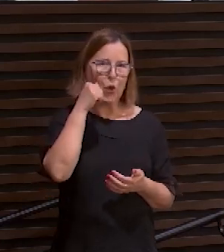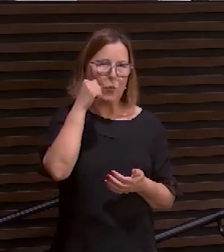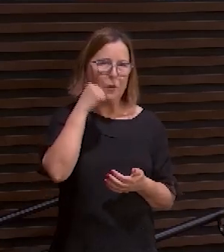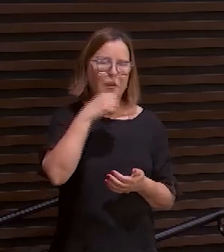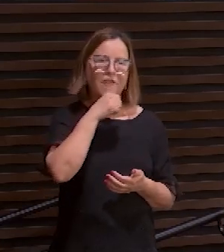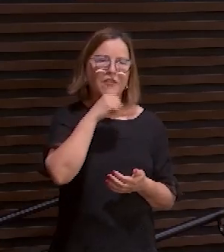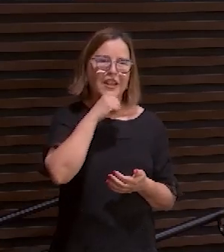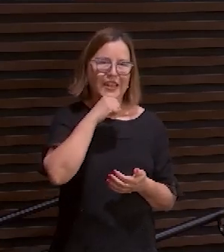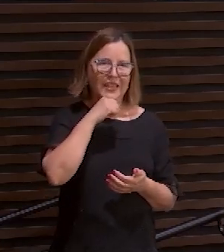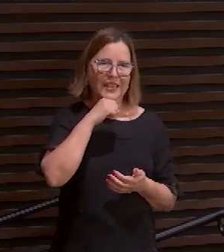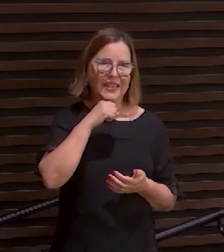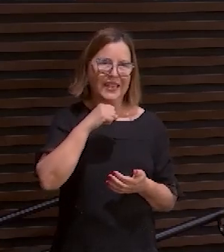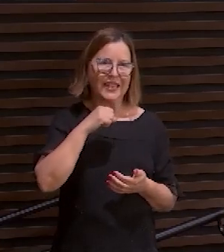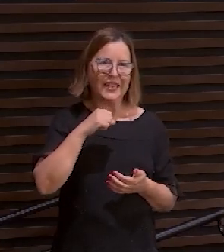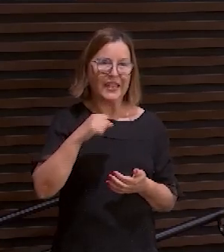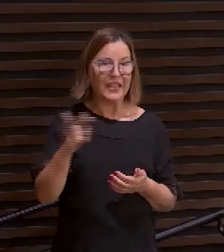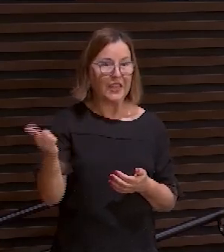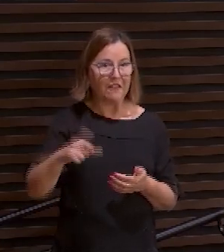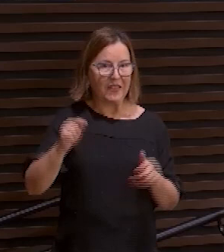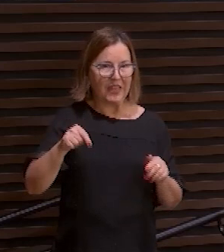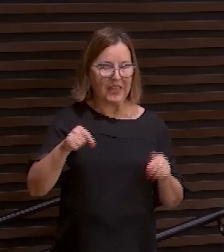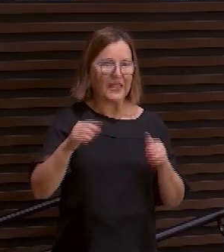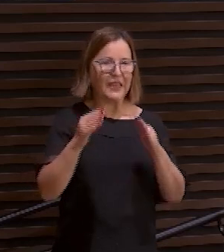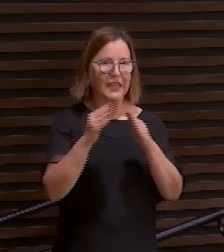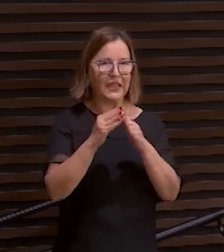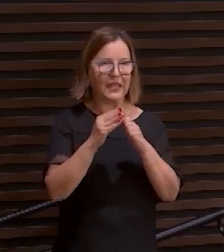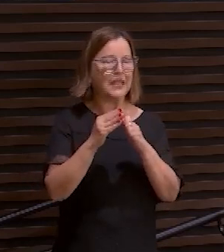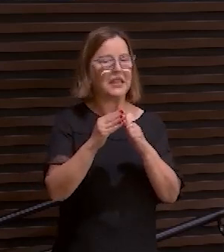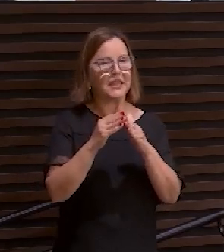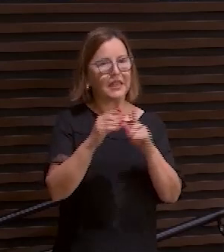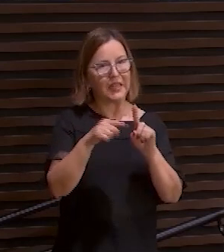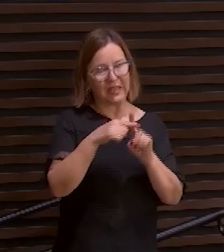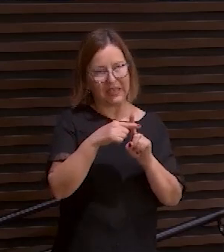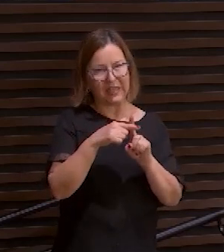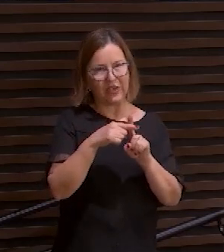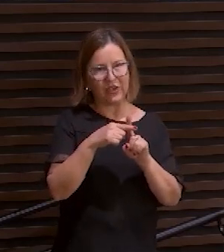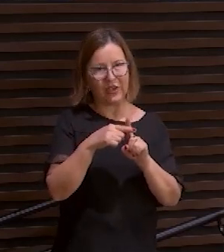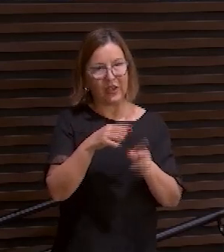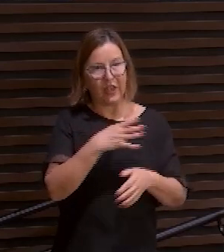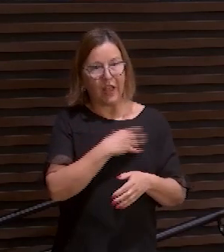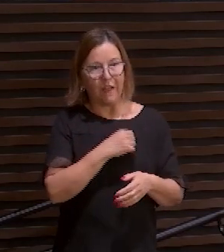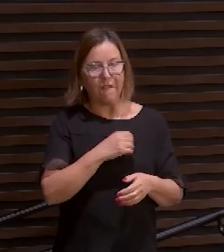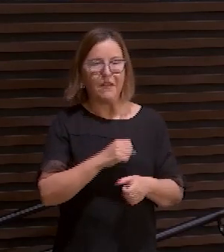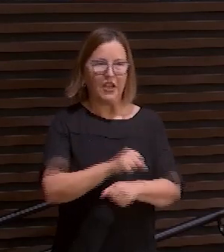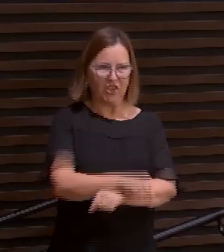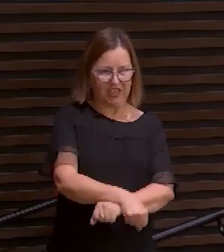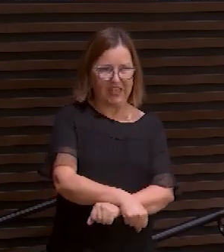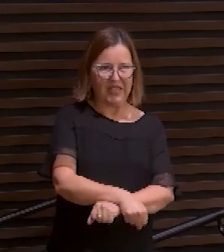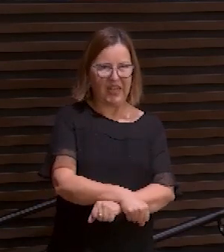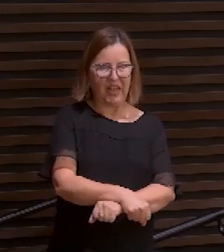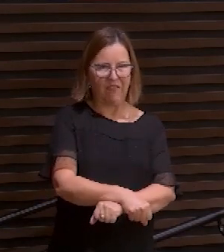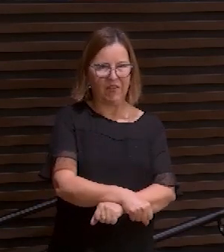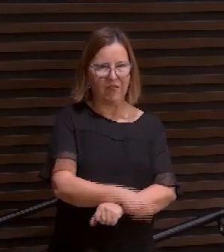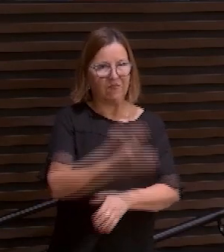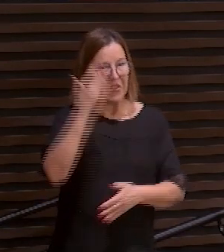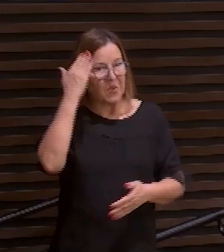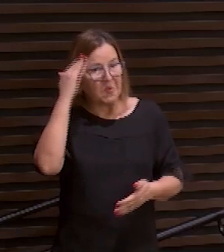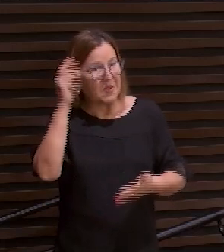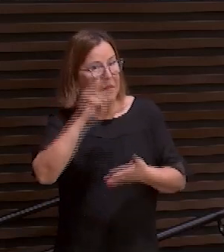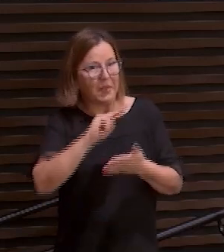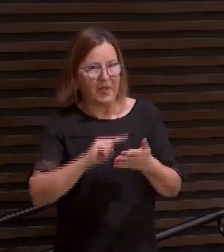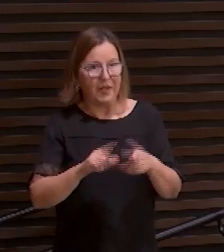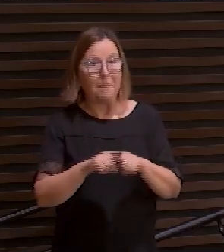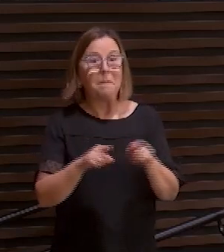Isabel Pontes, filha de escrava, analfabeta, aprendeu a ler na Bíblia.